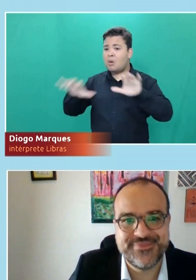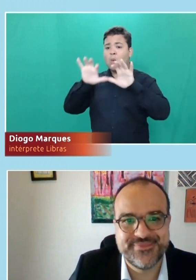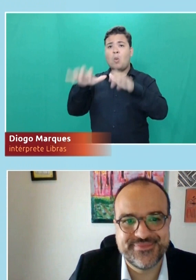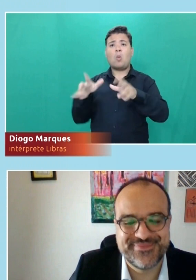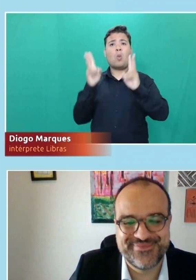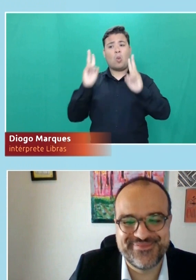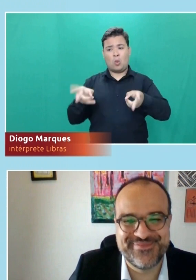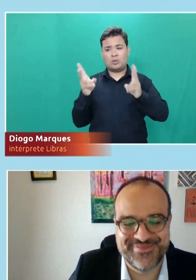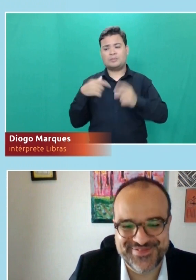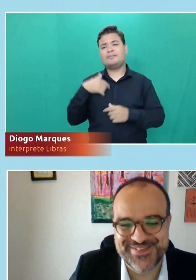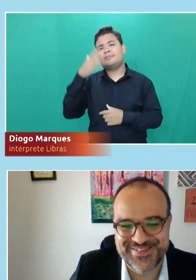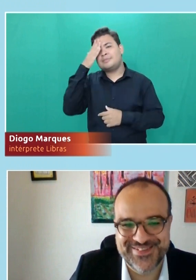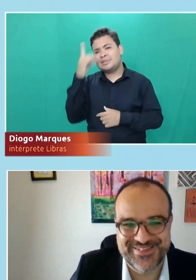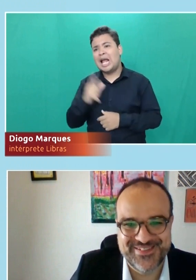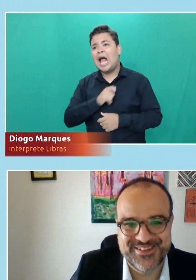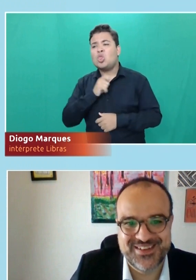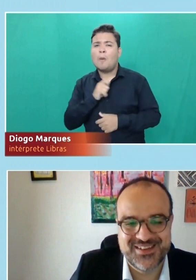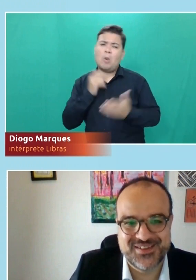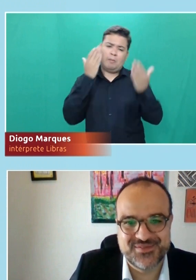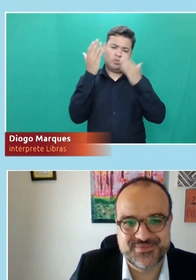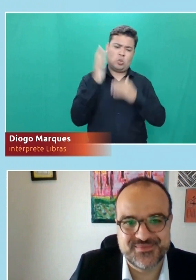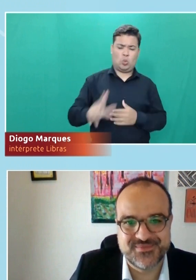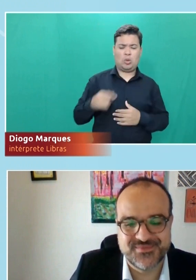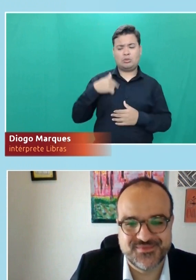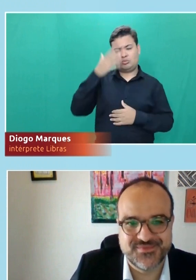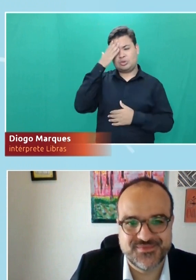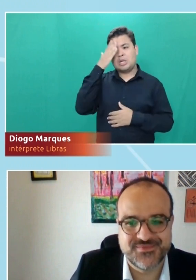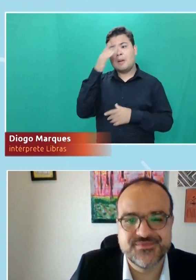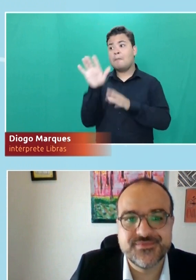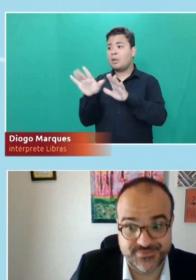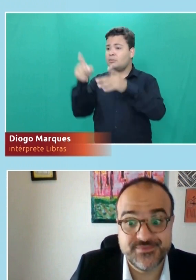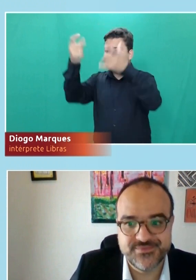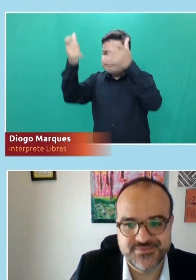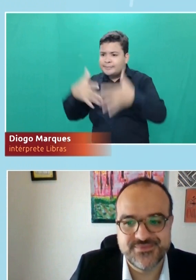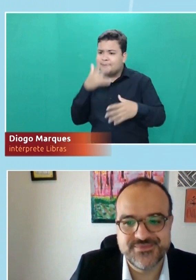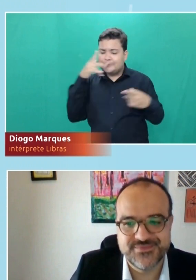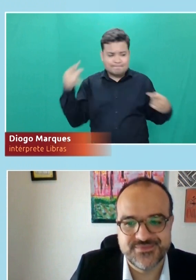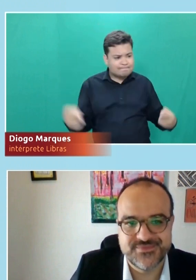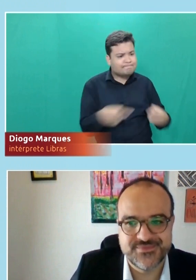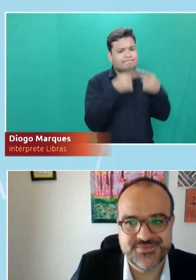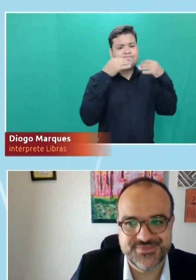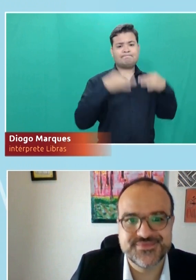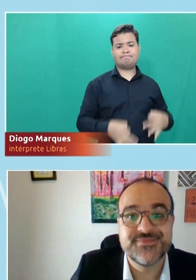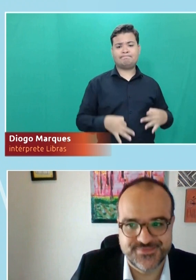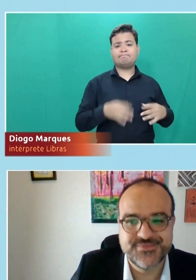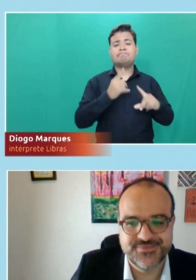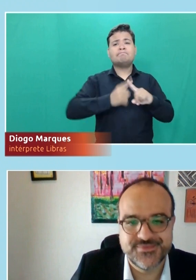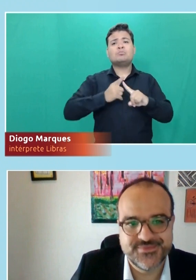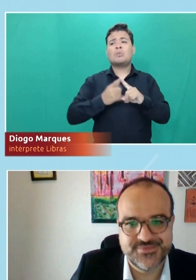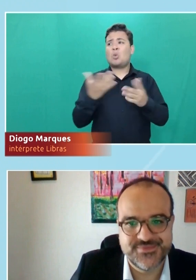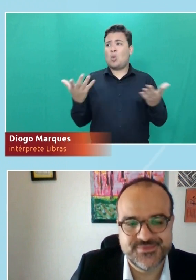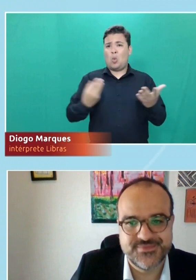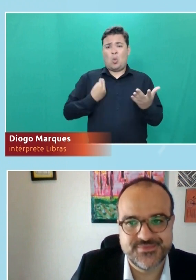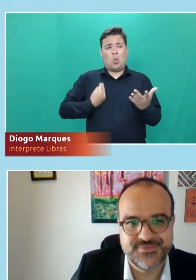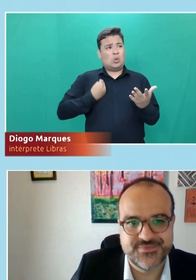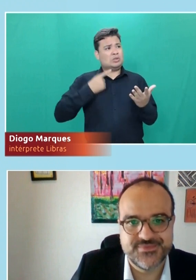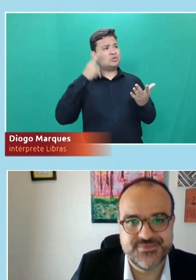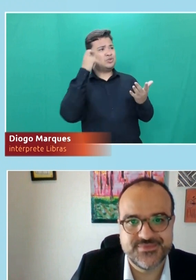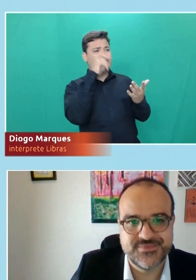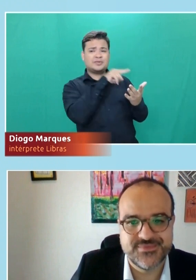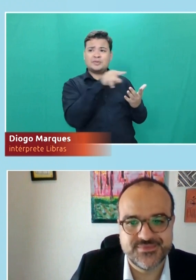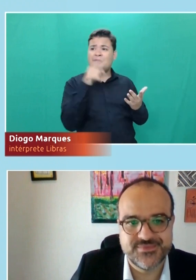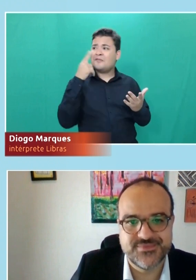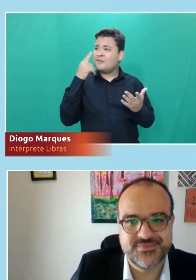não é antropólogo nem psicólogo, mas isso também tem muito a ver com o que o senhor disse, né? Dessa dificuldade de aceitar